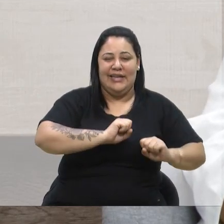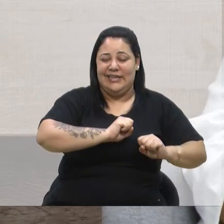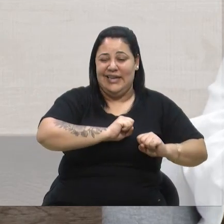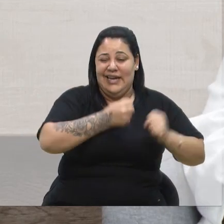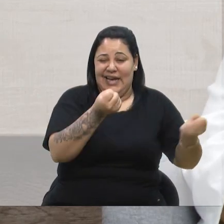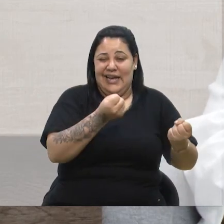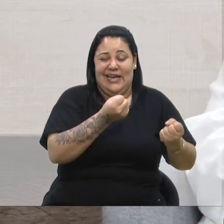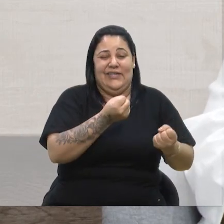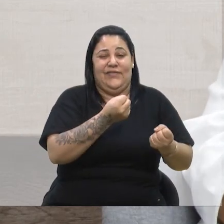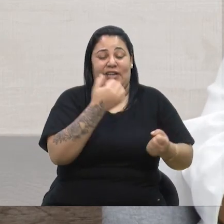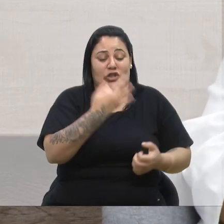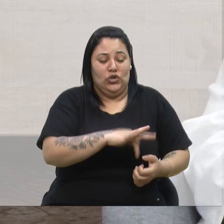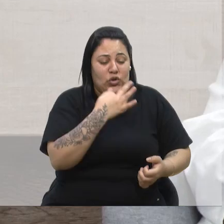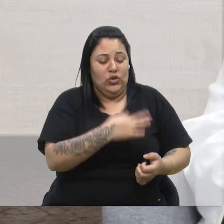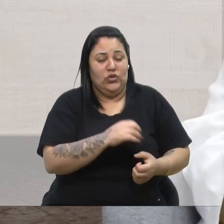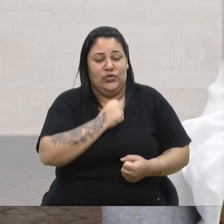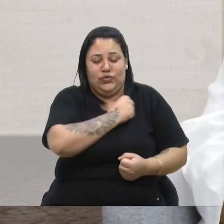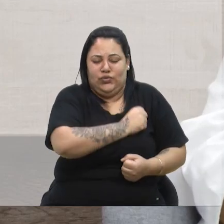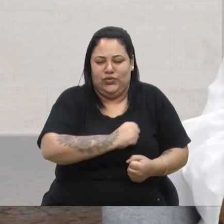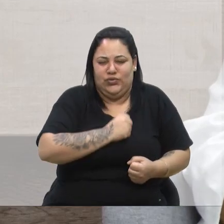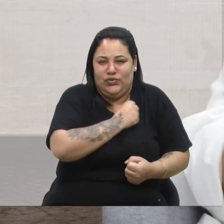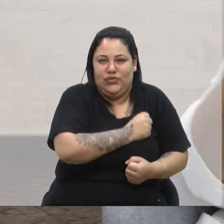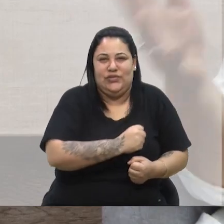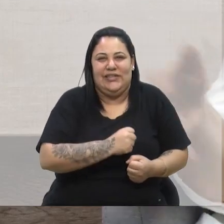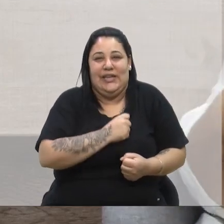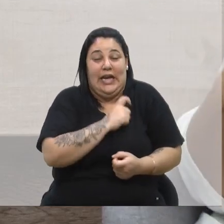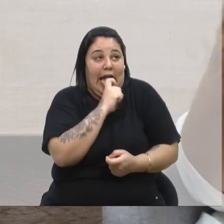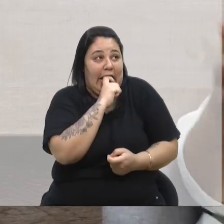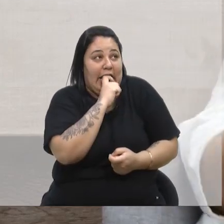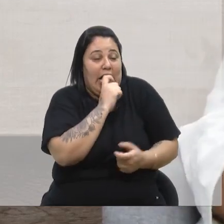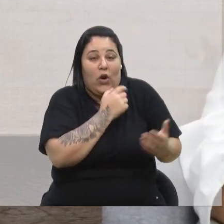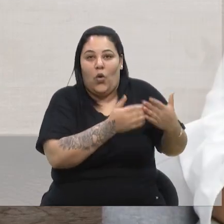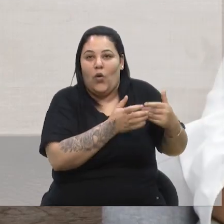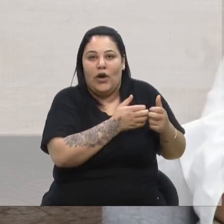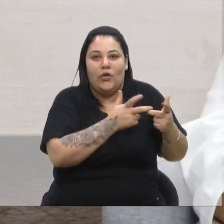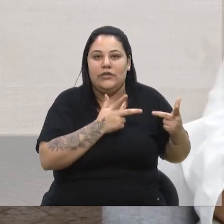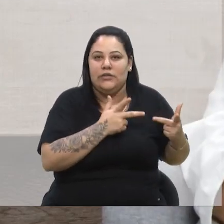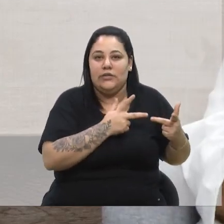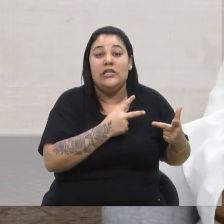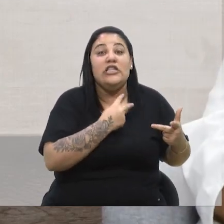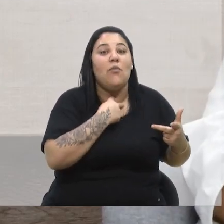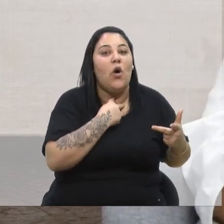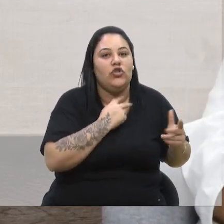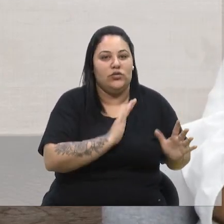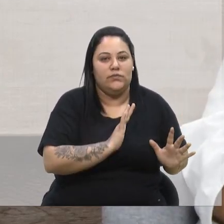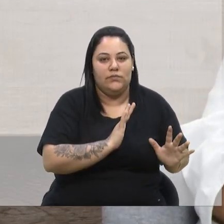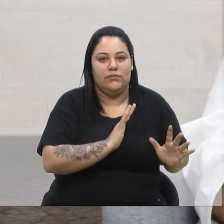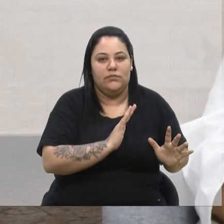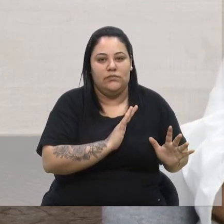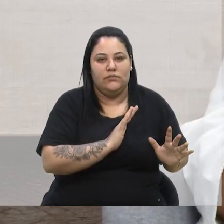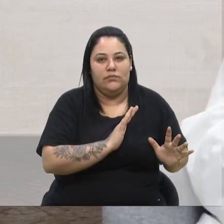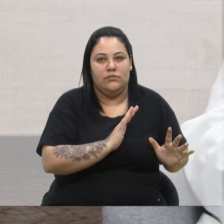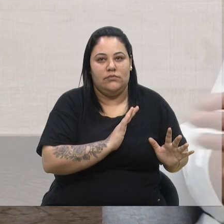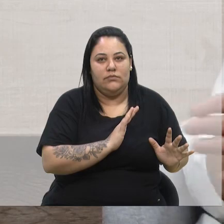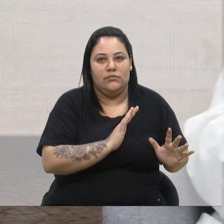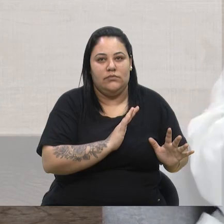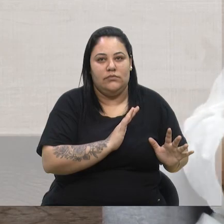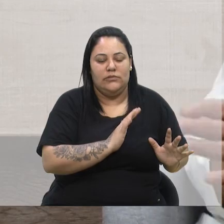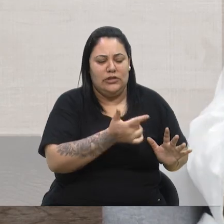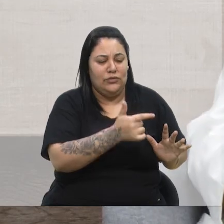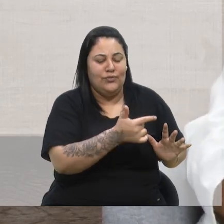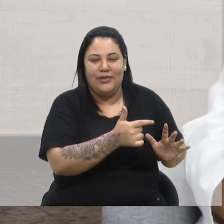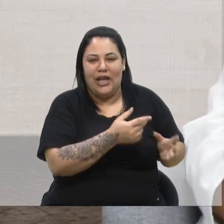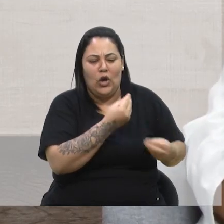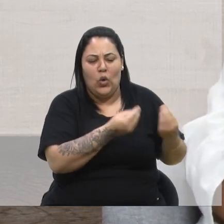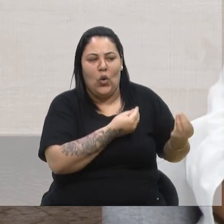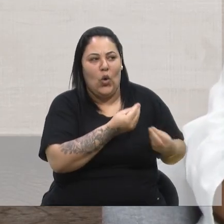tristeza, dor, saudade, inveja, qualquer coisa não é permitido. Então, isso fica sem